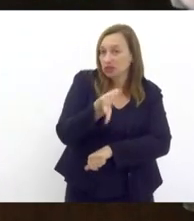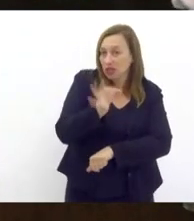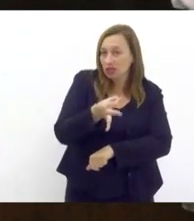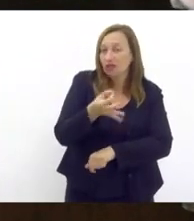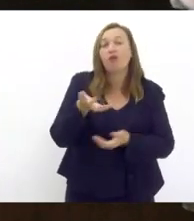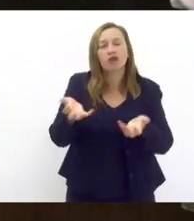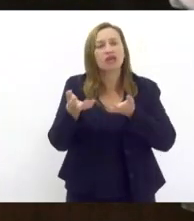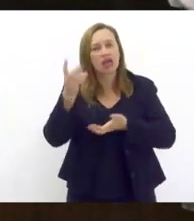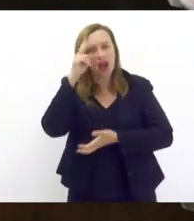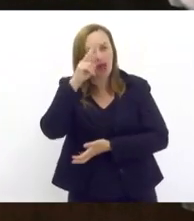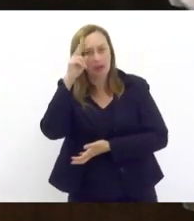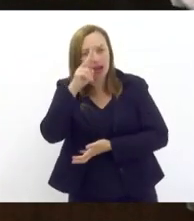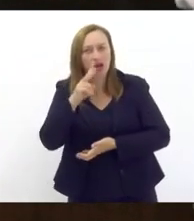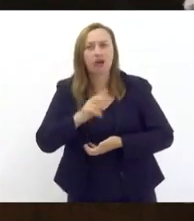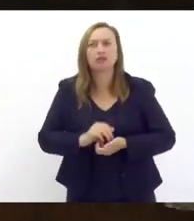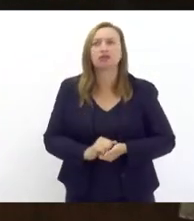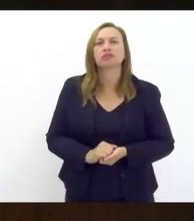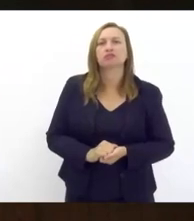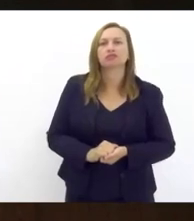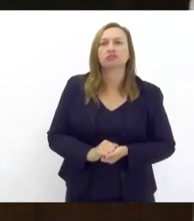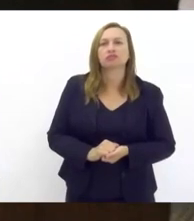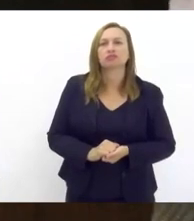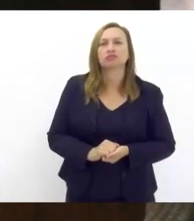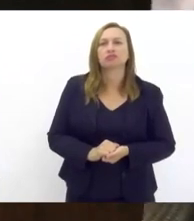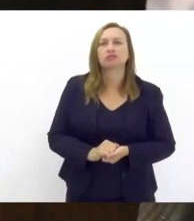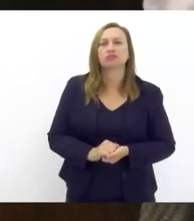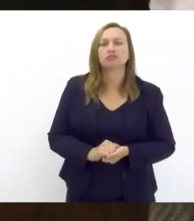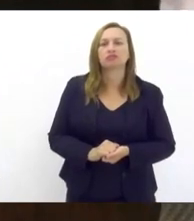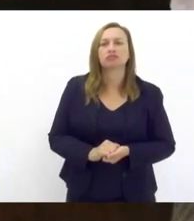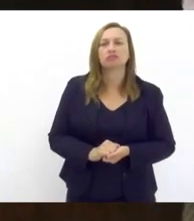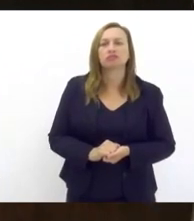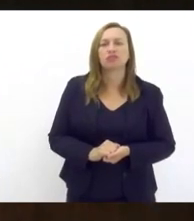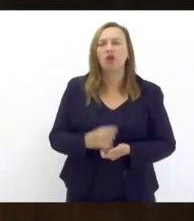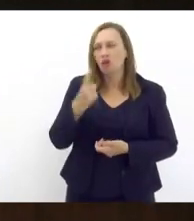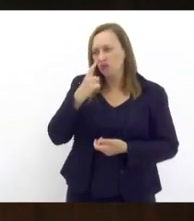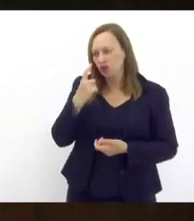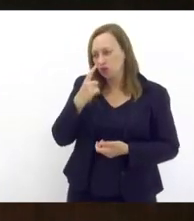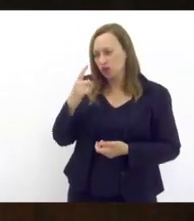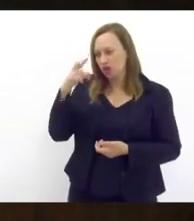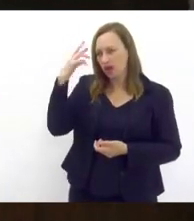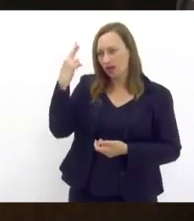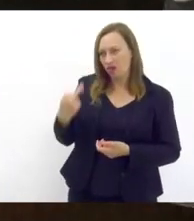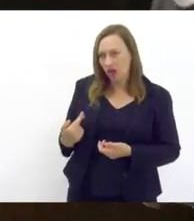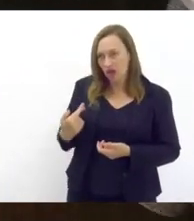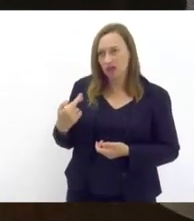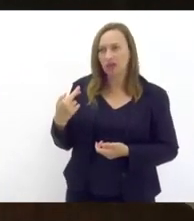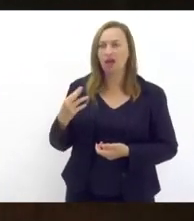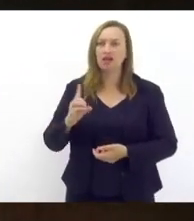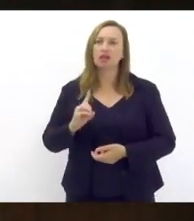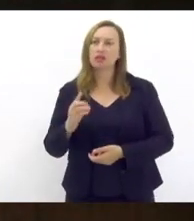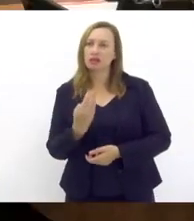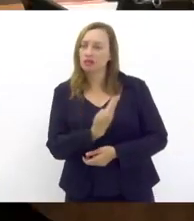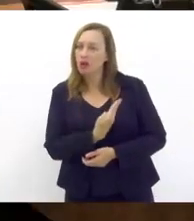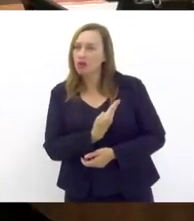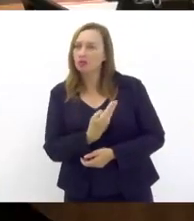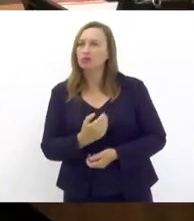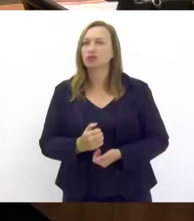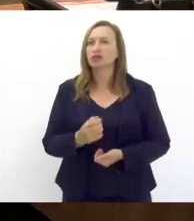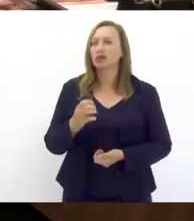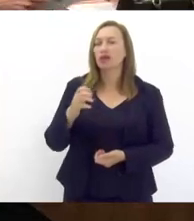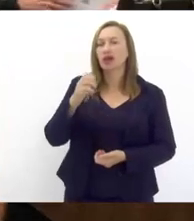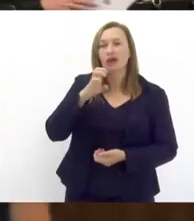Queria lembrar, vejo aqui, Renata Souza, Dani Balbi,